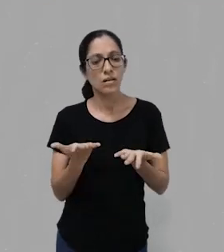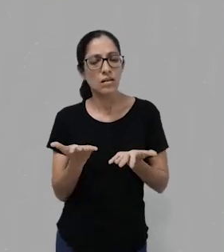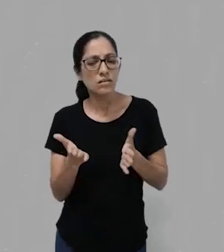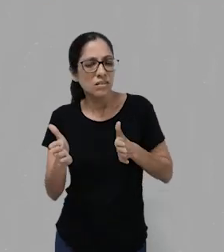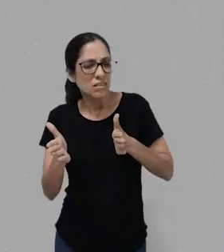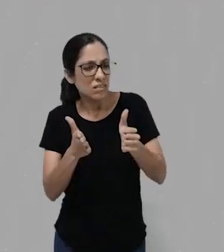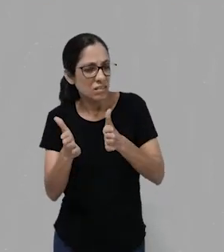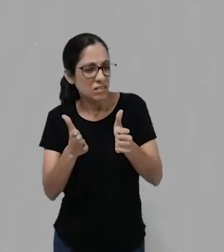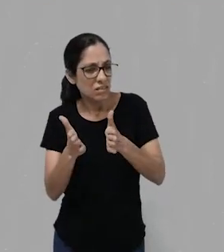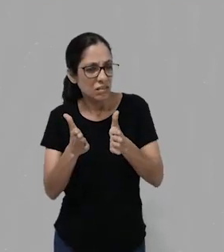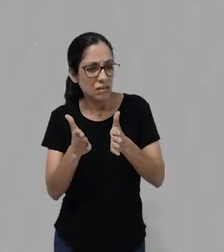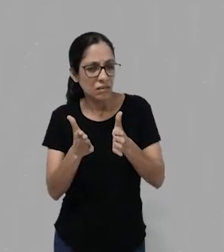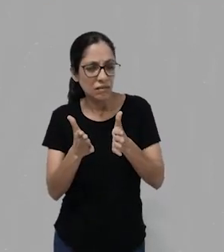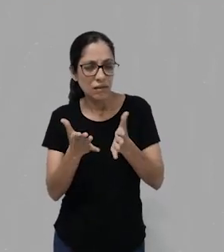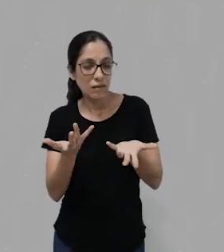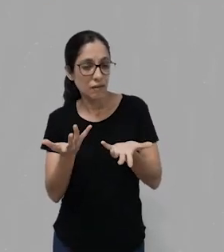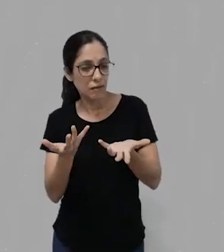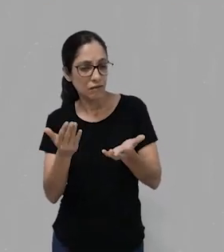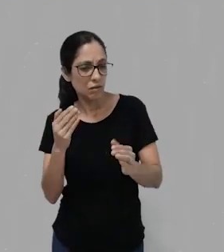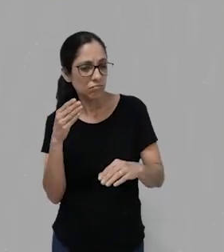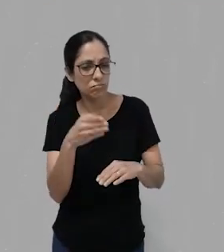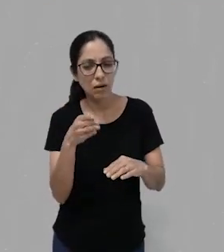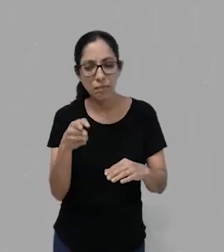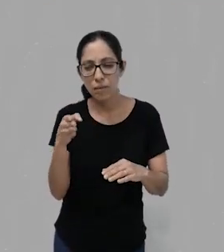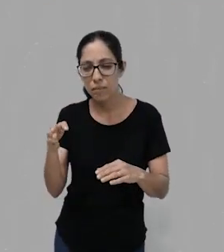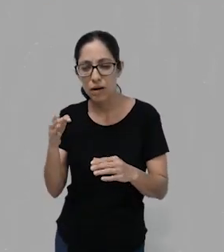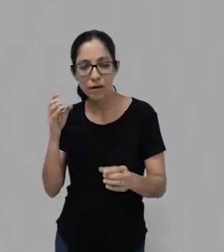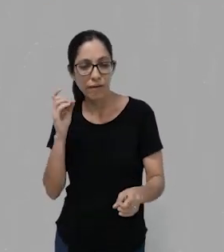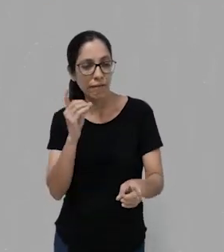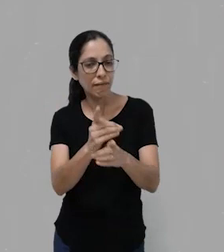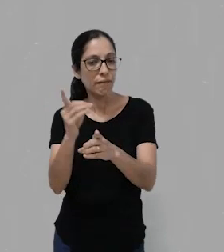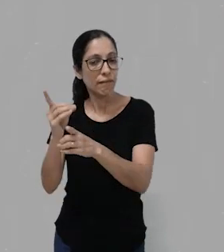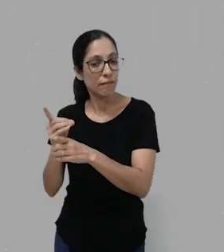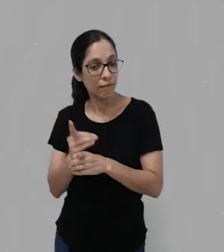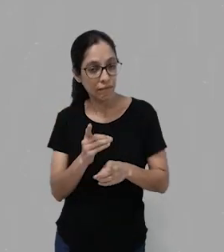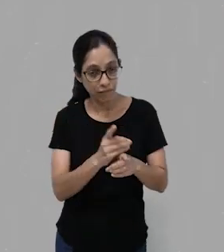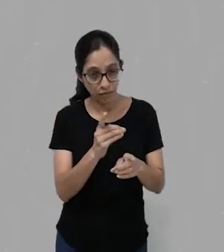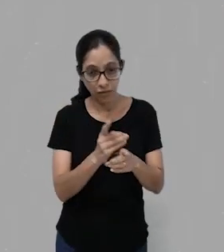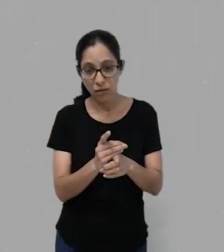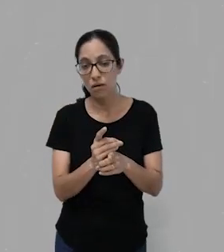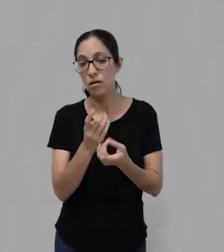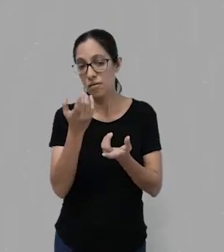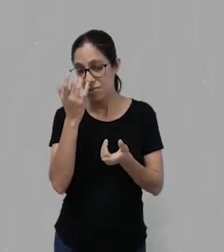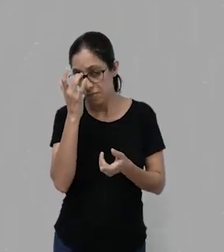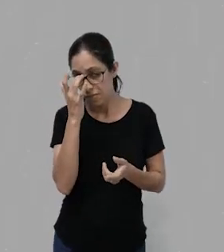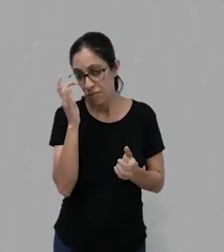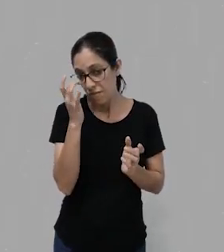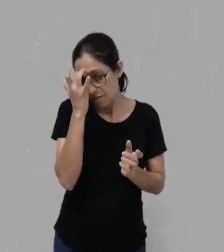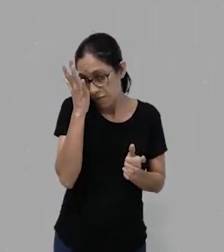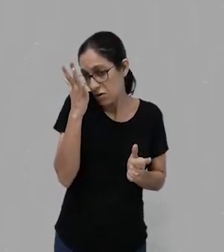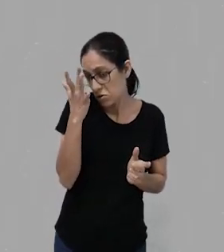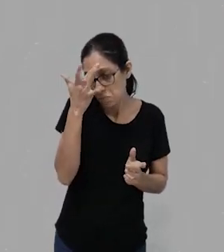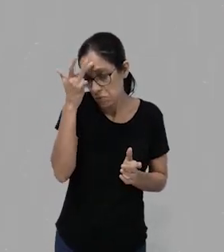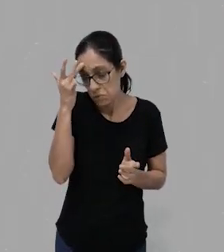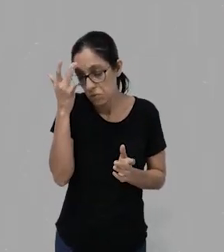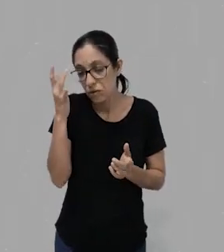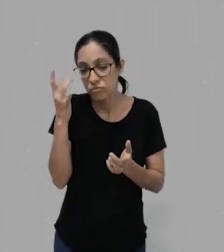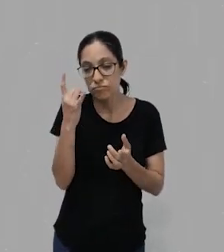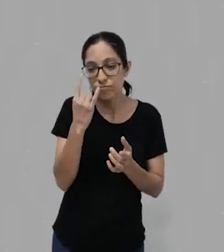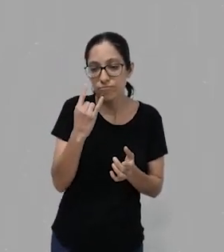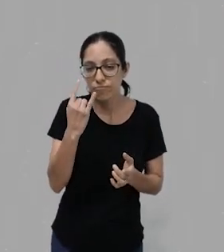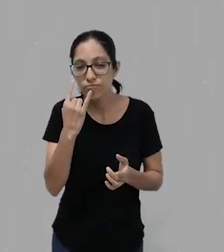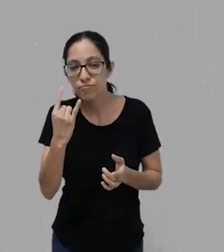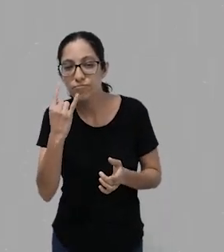à droga, obviamente, pode facilitar ainda mais a dependência do indivíduo, tá certo? Então, tá aqui,